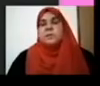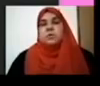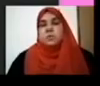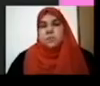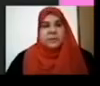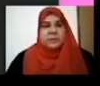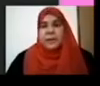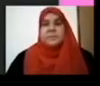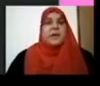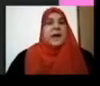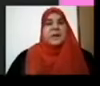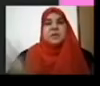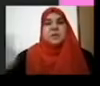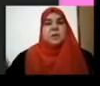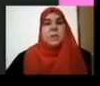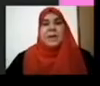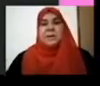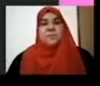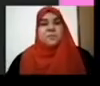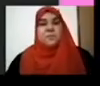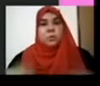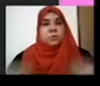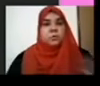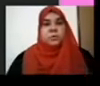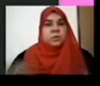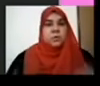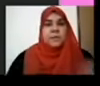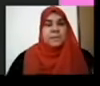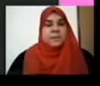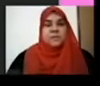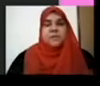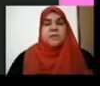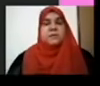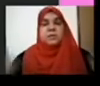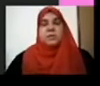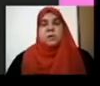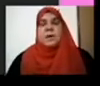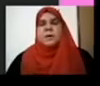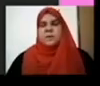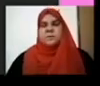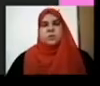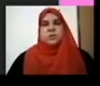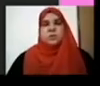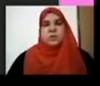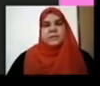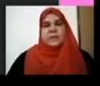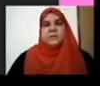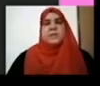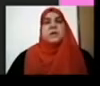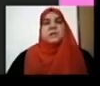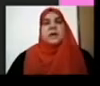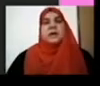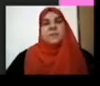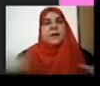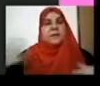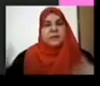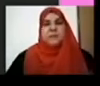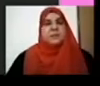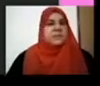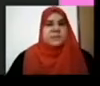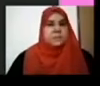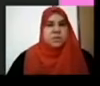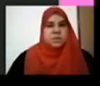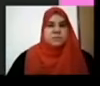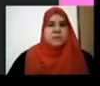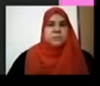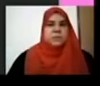12 menos 1 sobre 3, aí já não é produto da soma pela diferença, já não é a diferença de dois quadrados, tá? Aí tem que